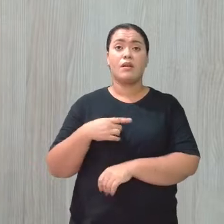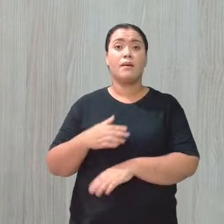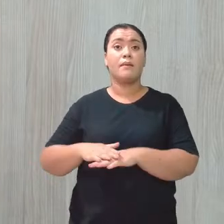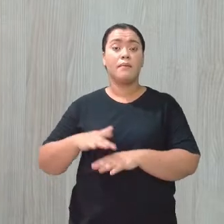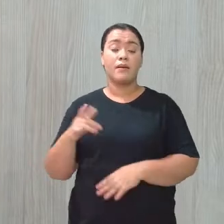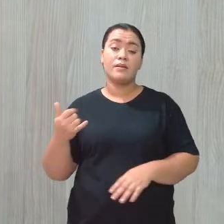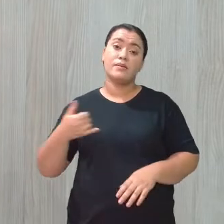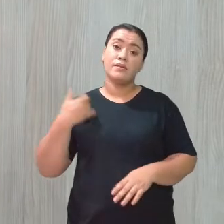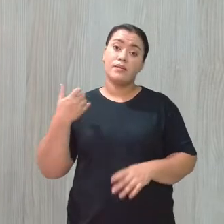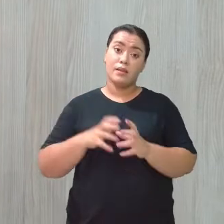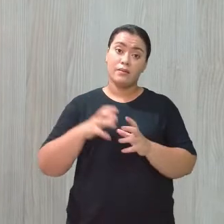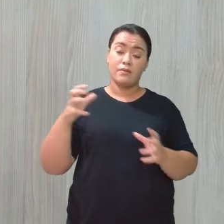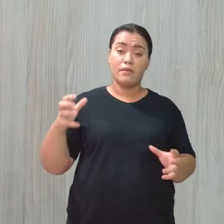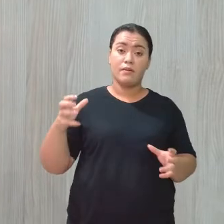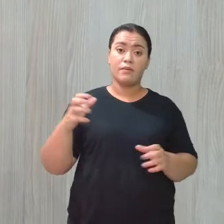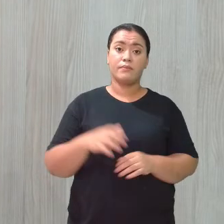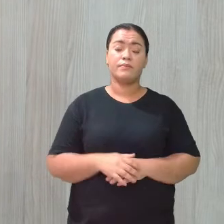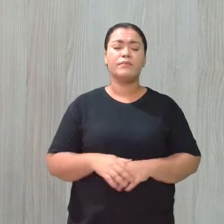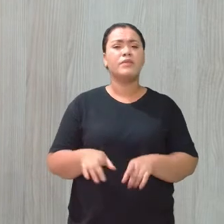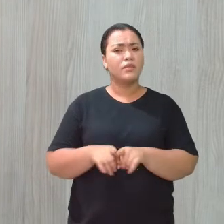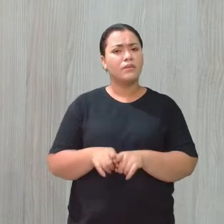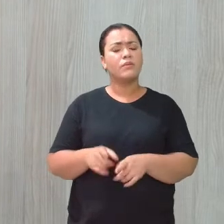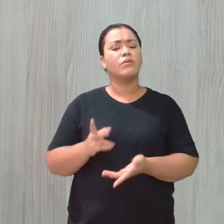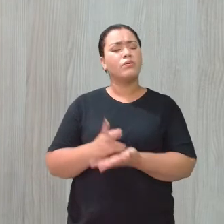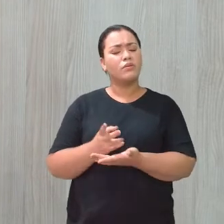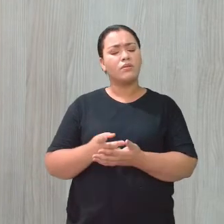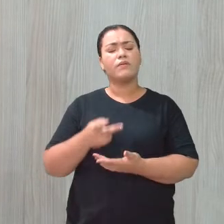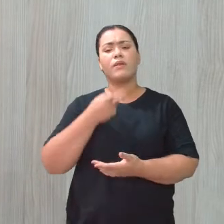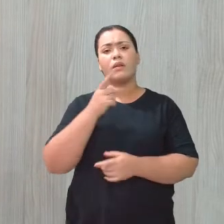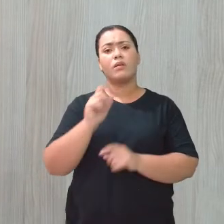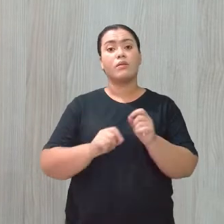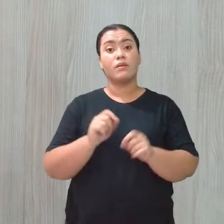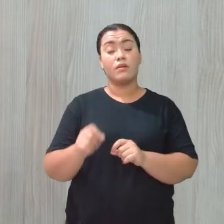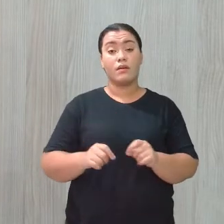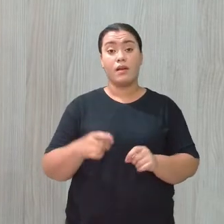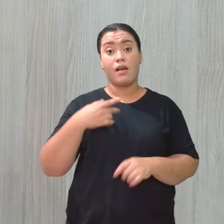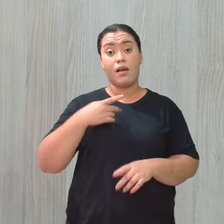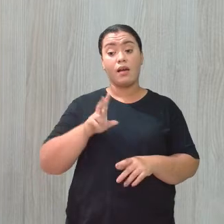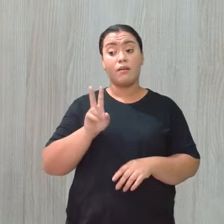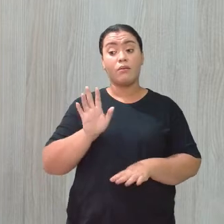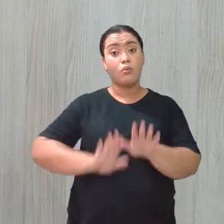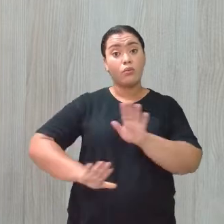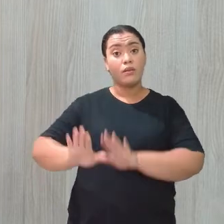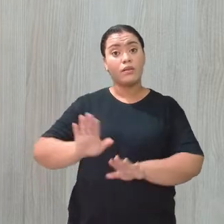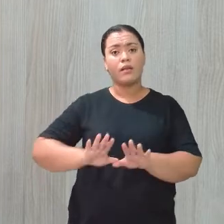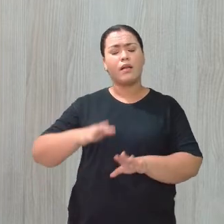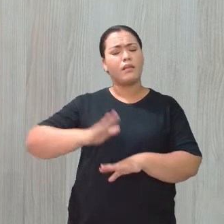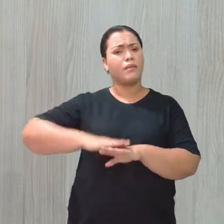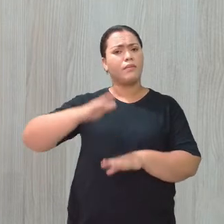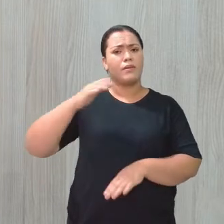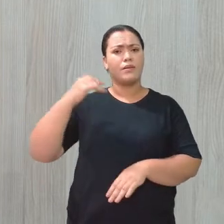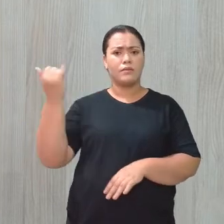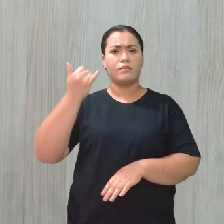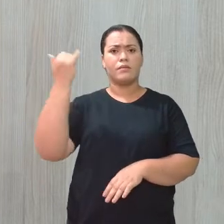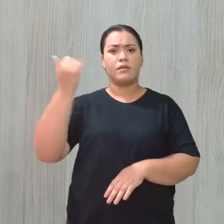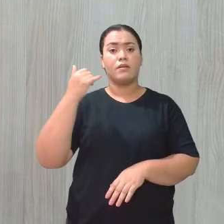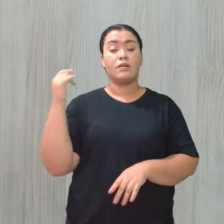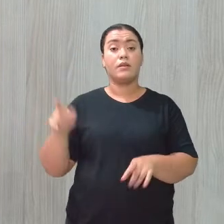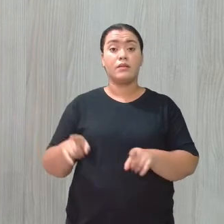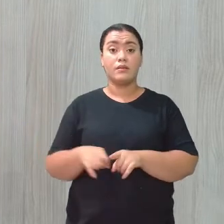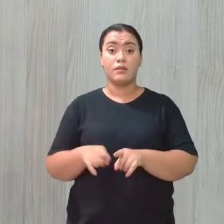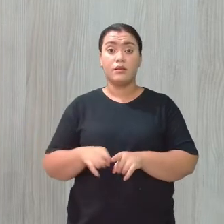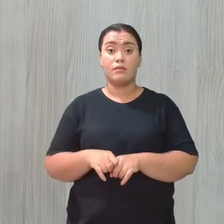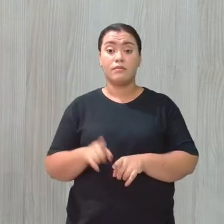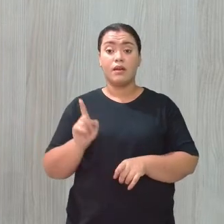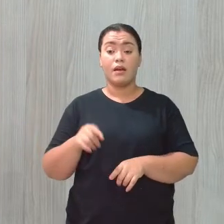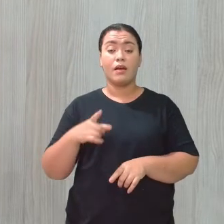numa idade mais avançada. E a gente continua falando aqui que a prevenção é o mais importante. Quando é diagnosticado no início,